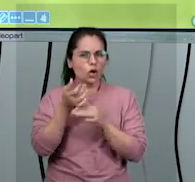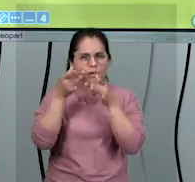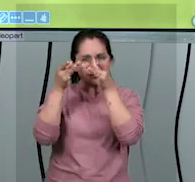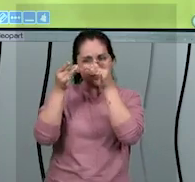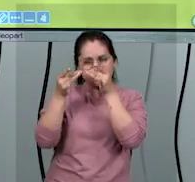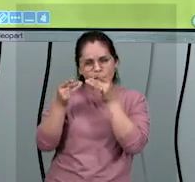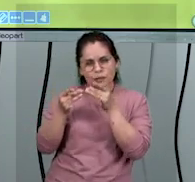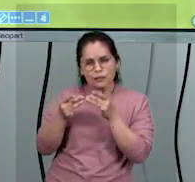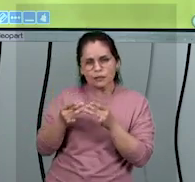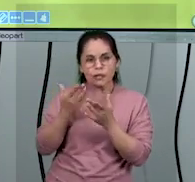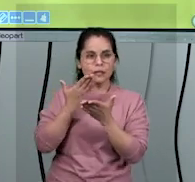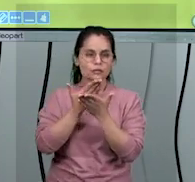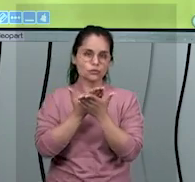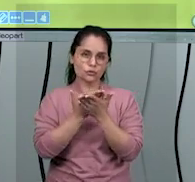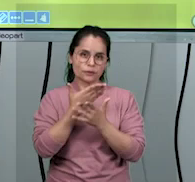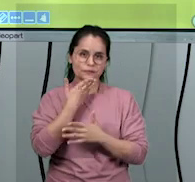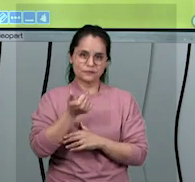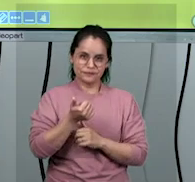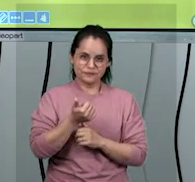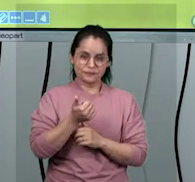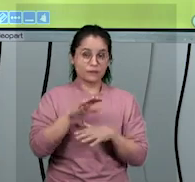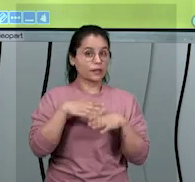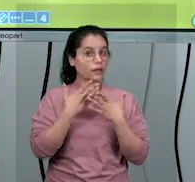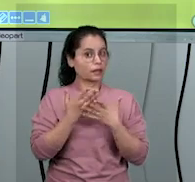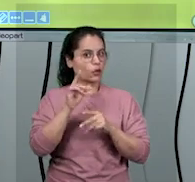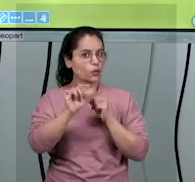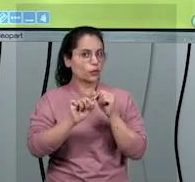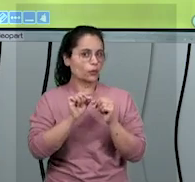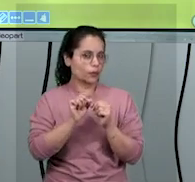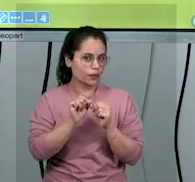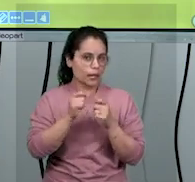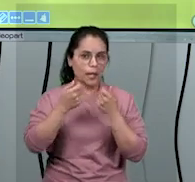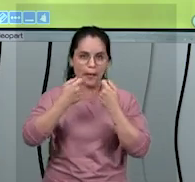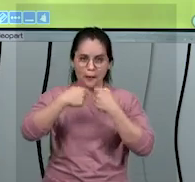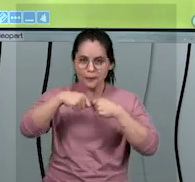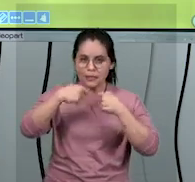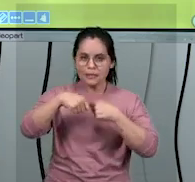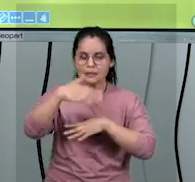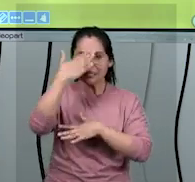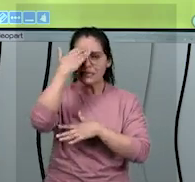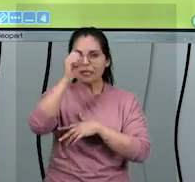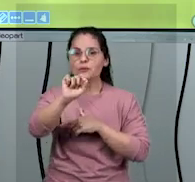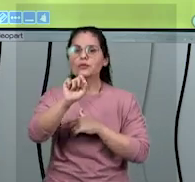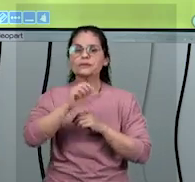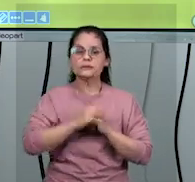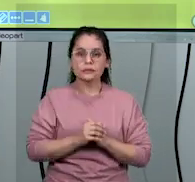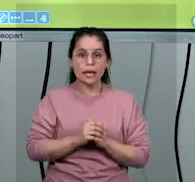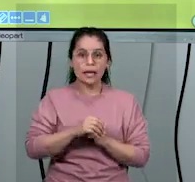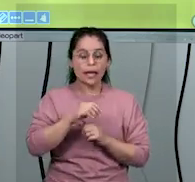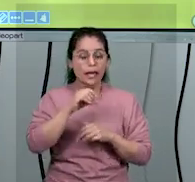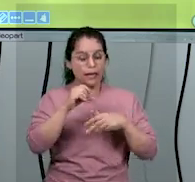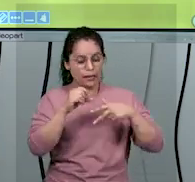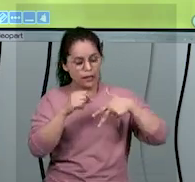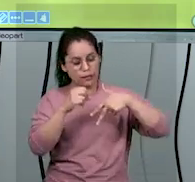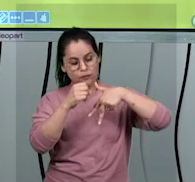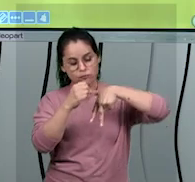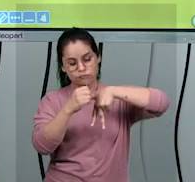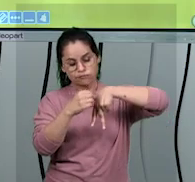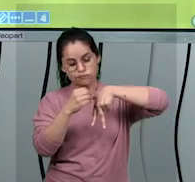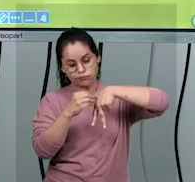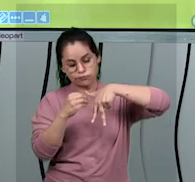para estudar melhor. Então, a gente tem que entender que cada órgão do nosso corpo